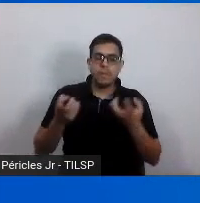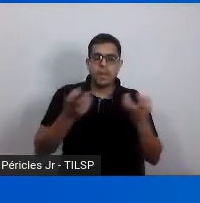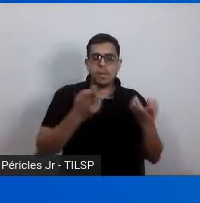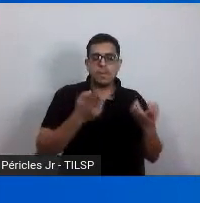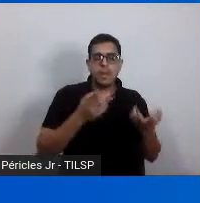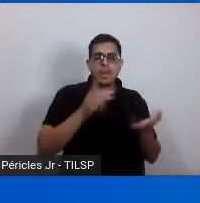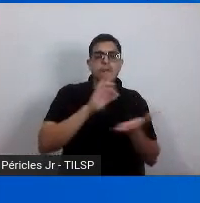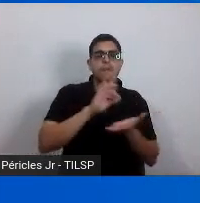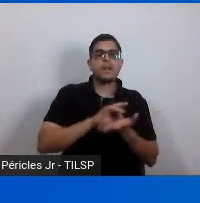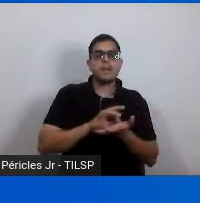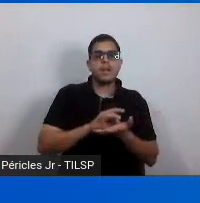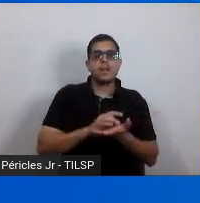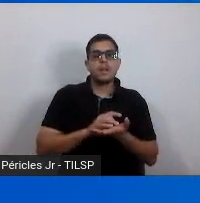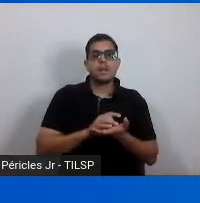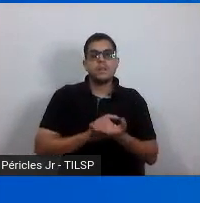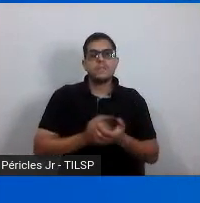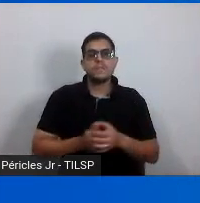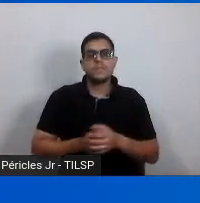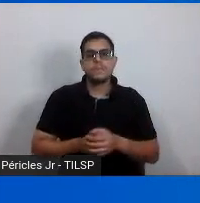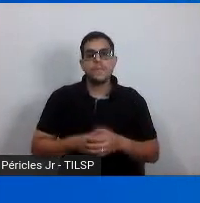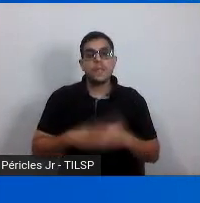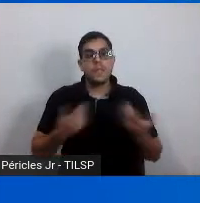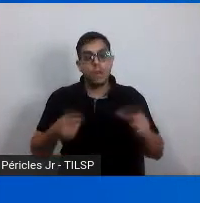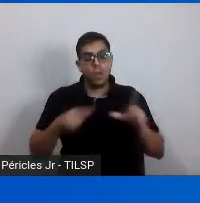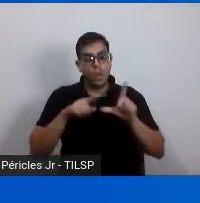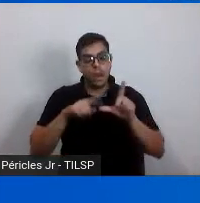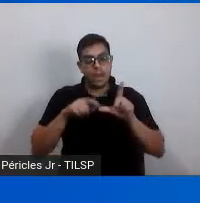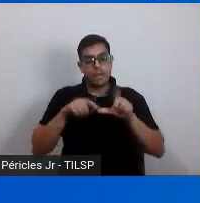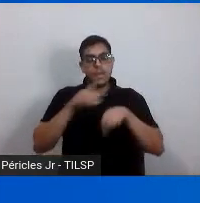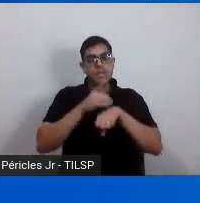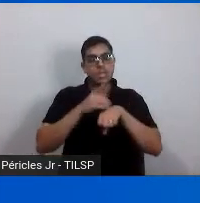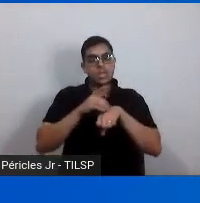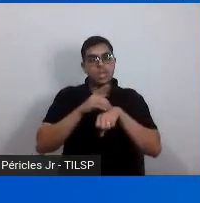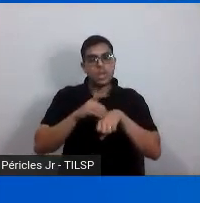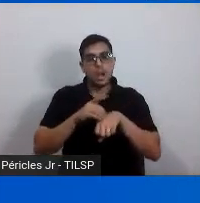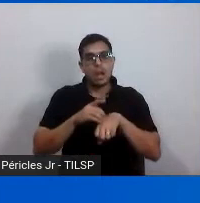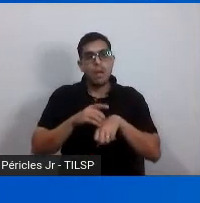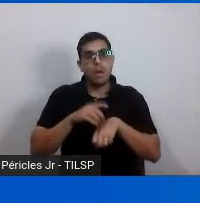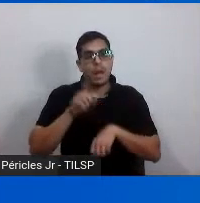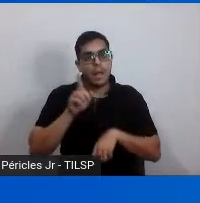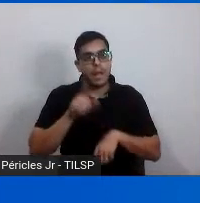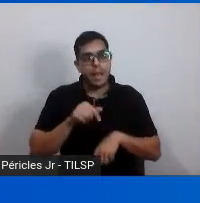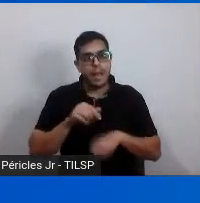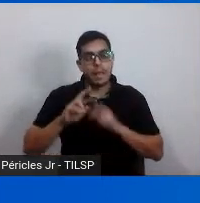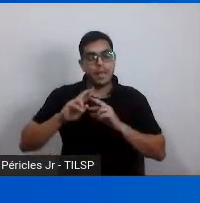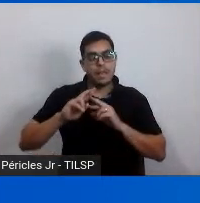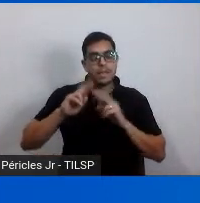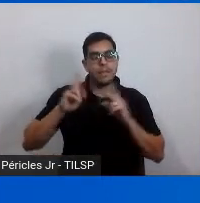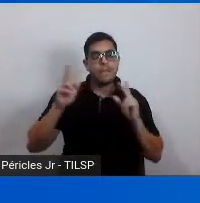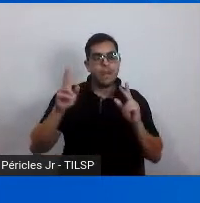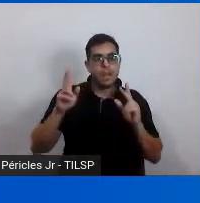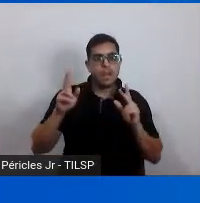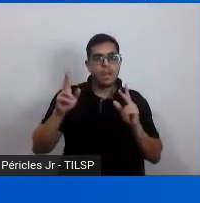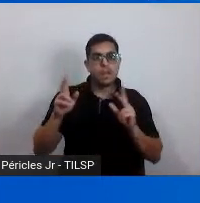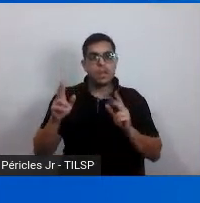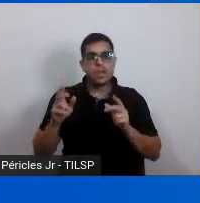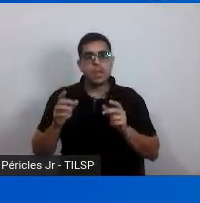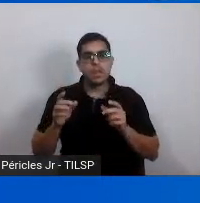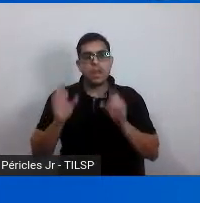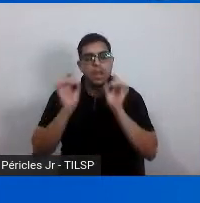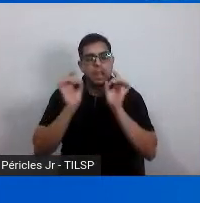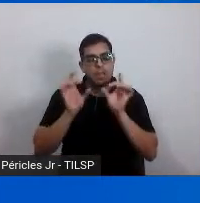tem as suas particularidades né e a particularidade do nosso projeto não é particularidade da Educação a Distância